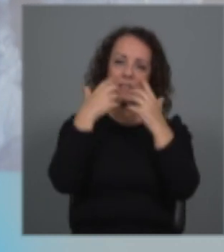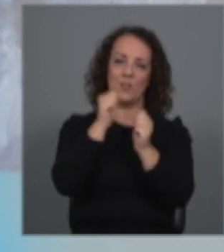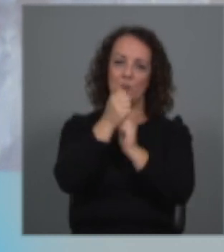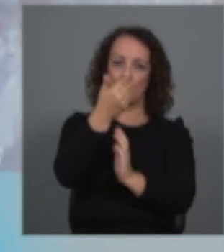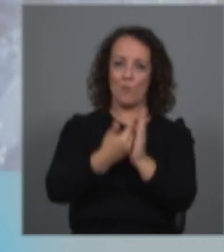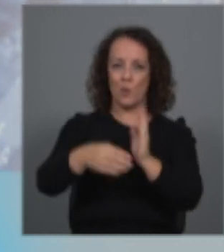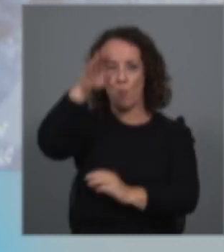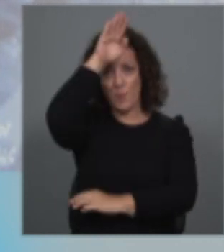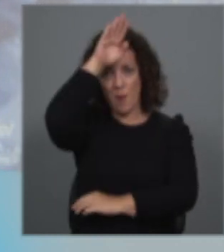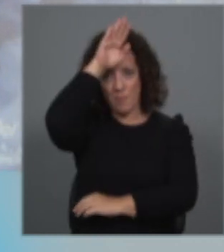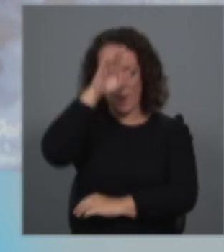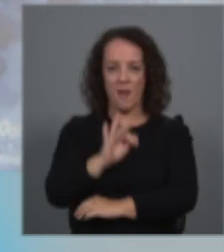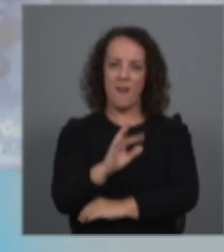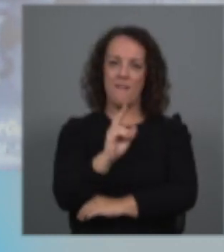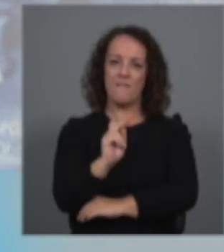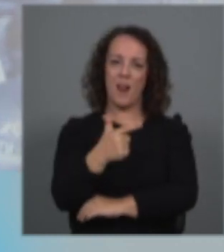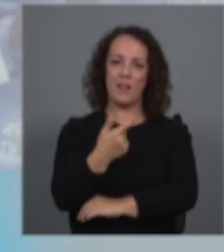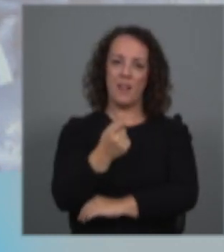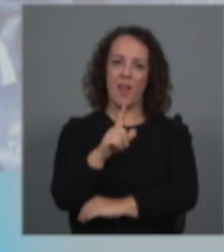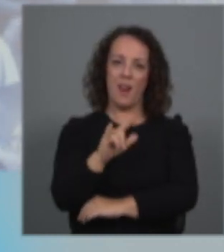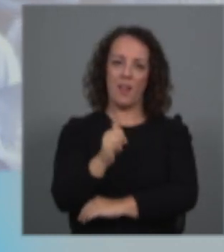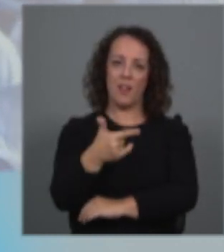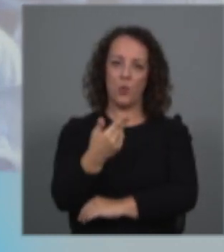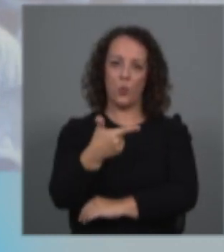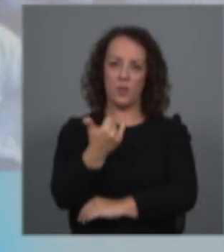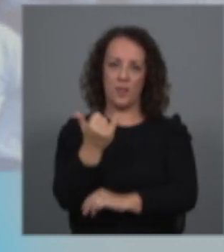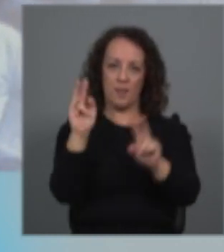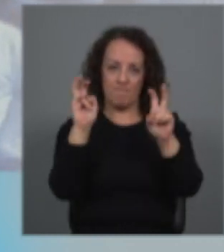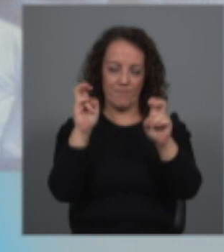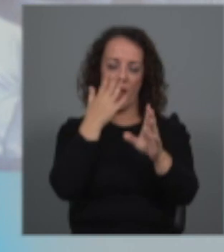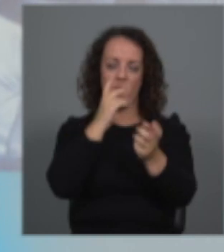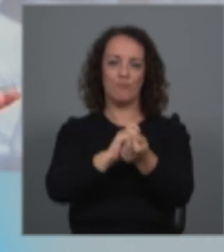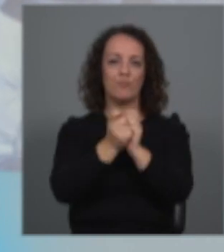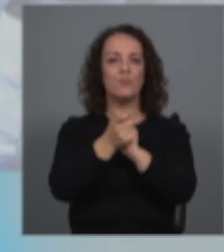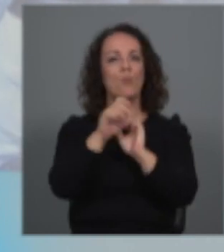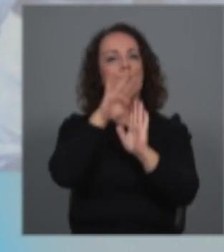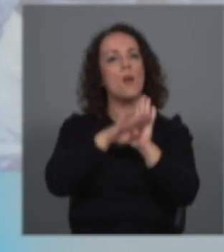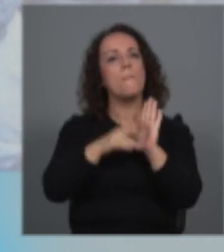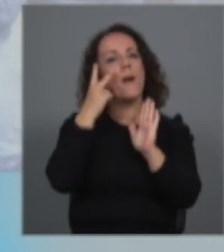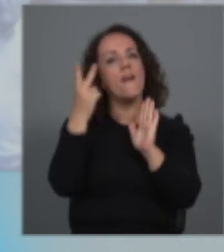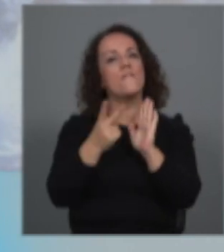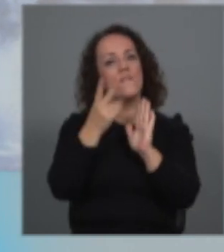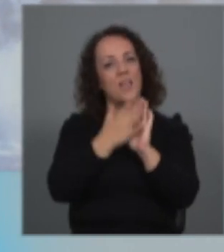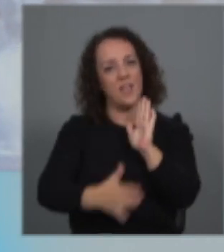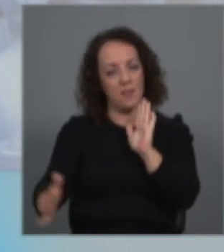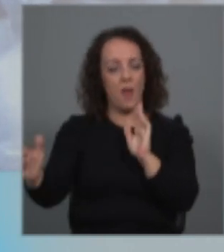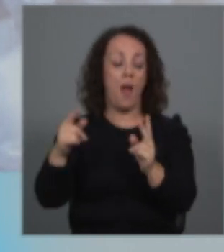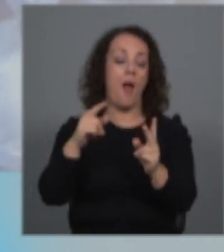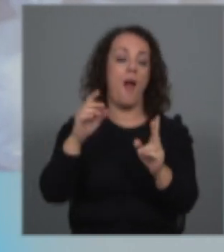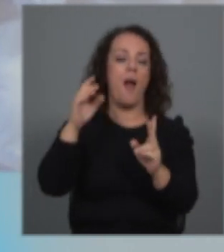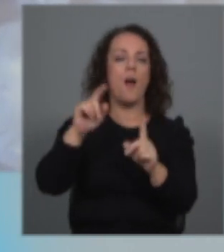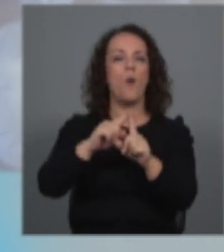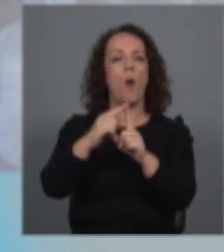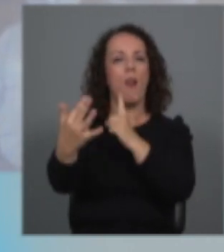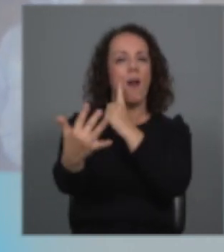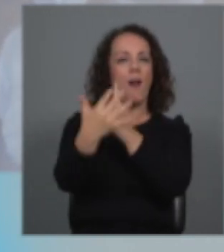que se transforma num programa de vida, claro, não recriando esses episódios da vida de São Francisco de Assis,